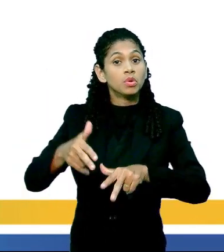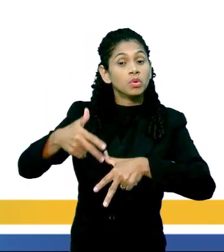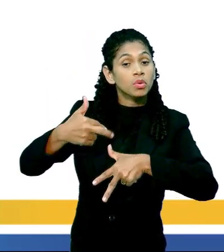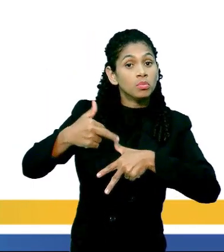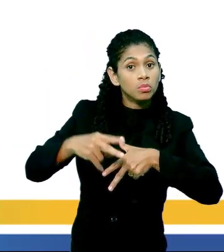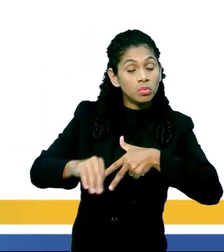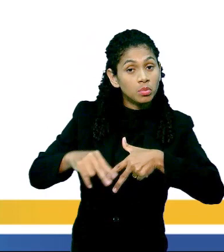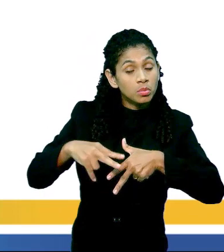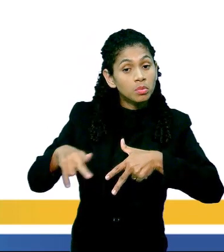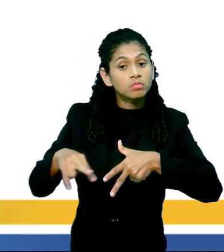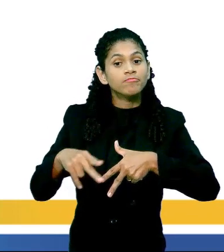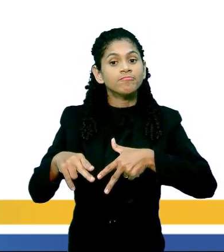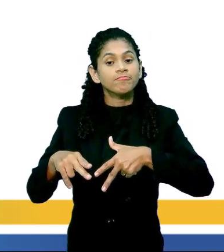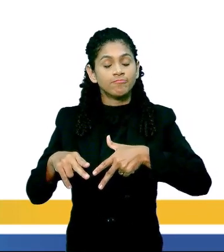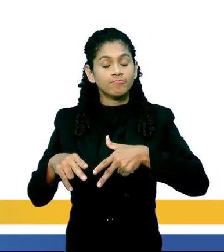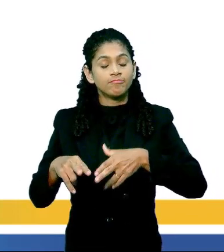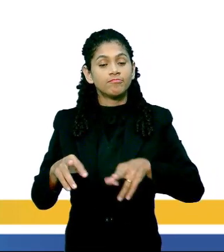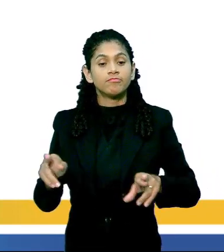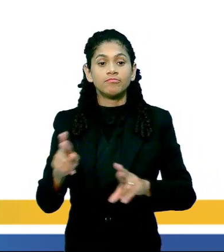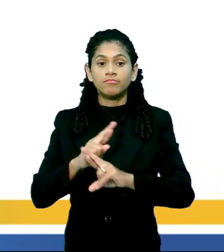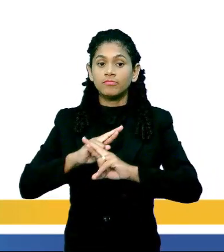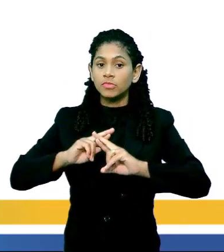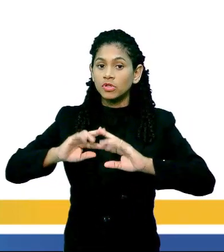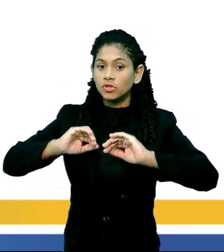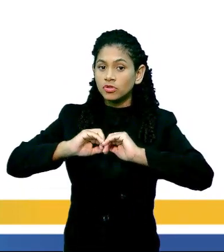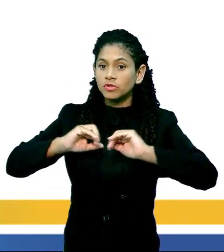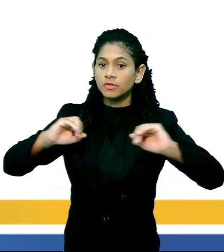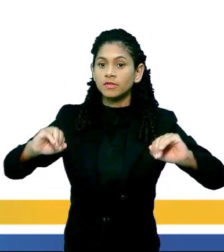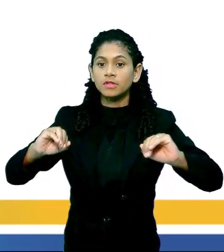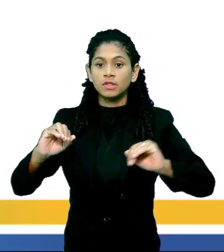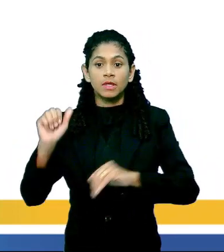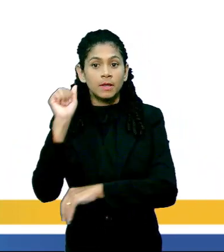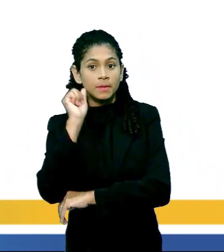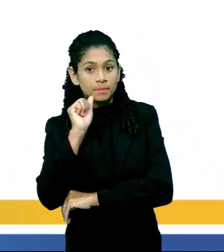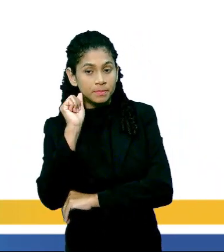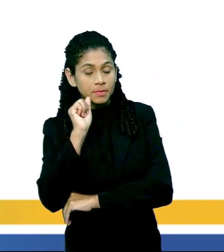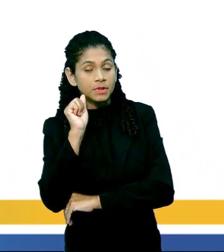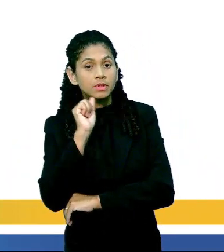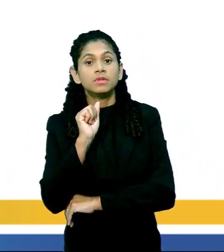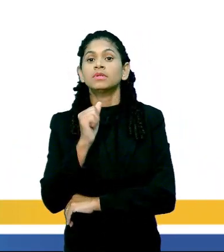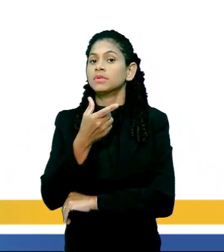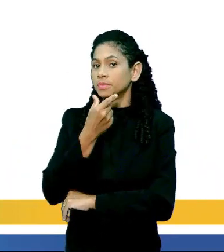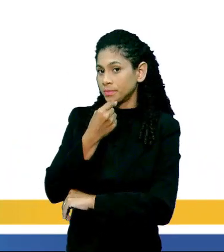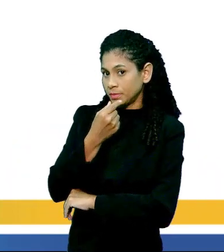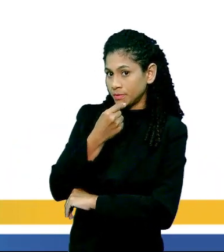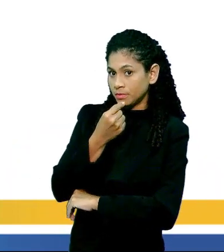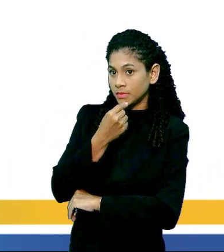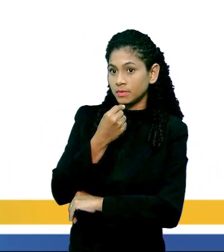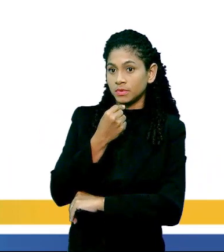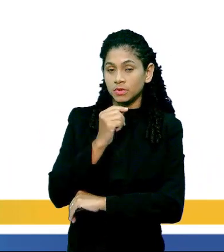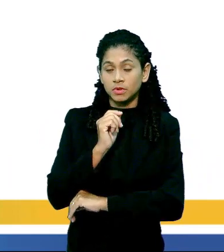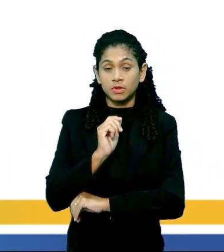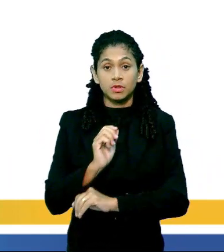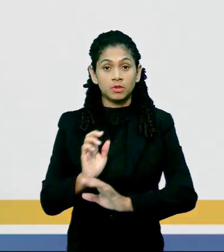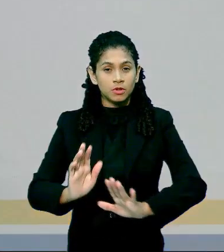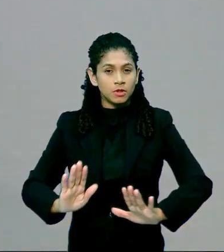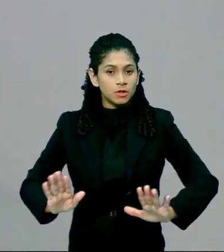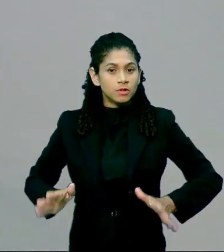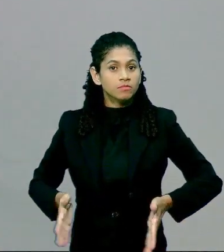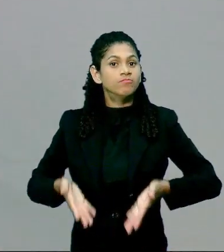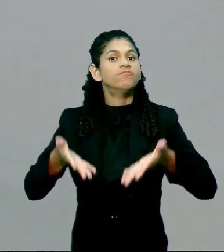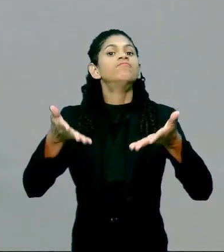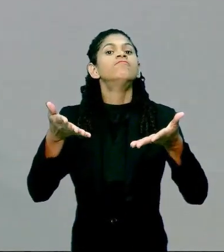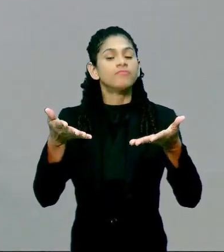são divididas entre meninos e meninas, reforçando estereótipos e papéis de gênero. Nesse contexto, pode-se afirmar